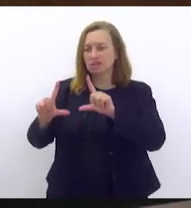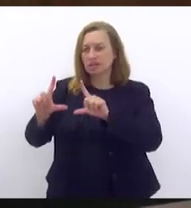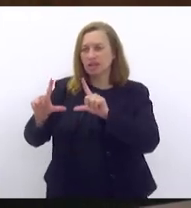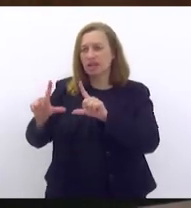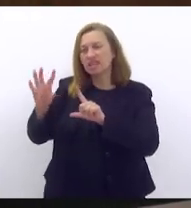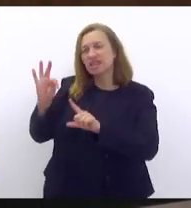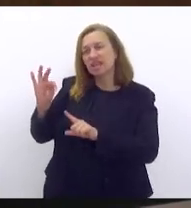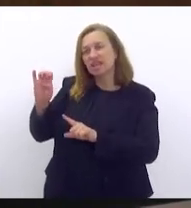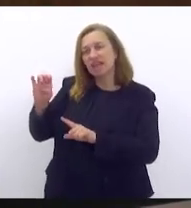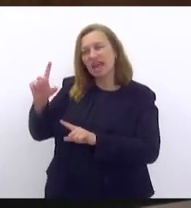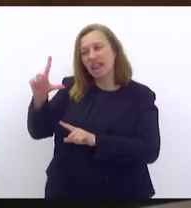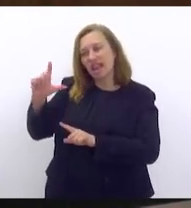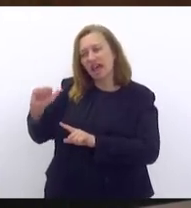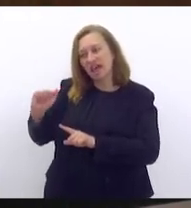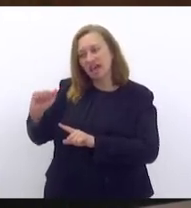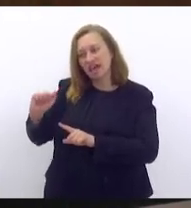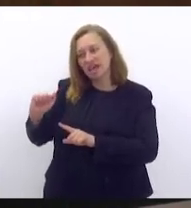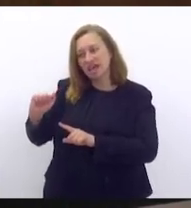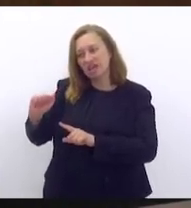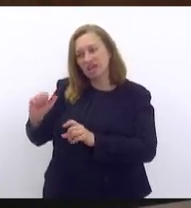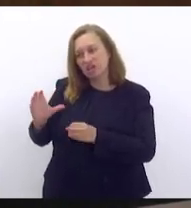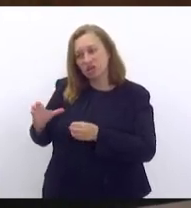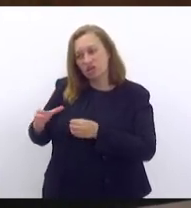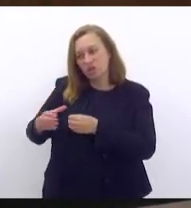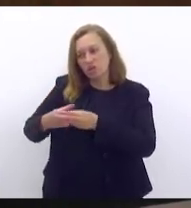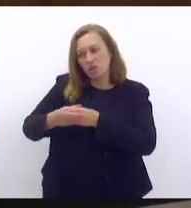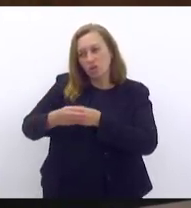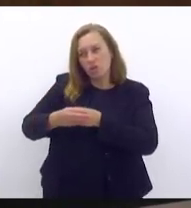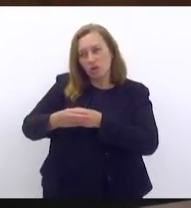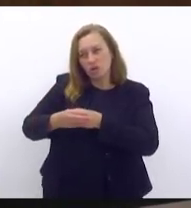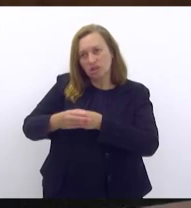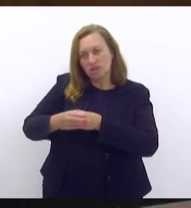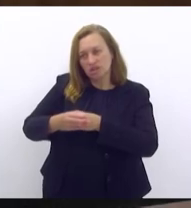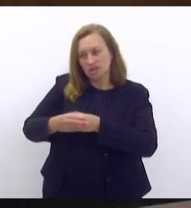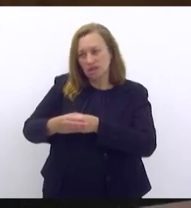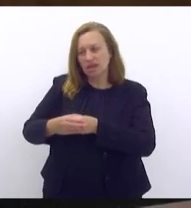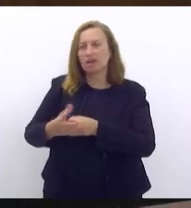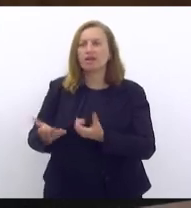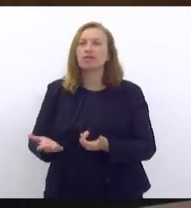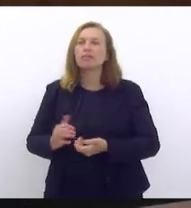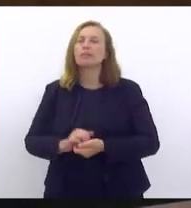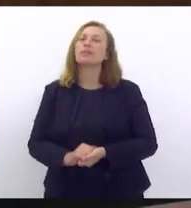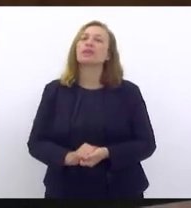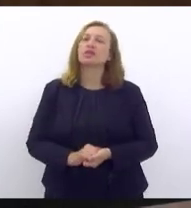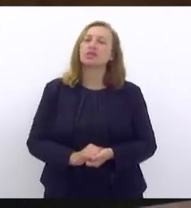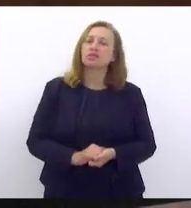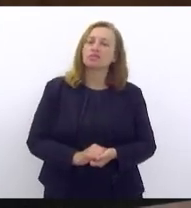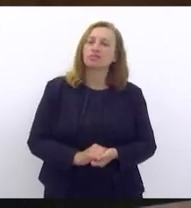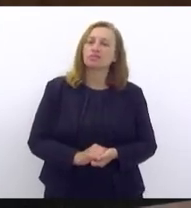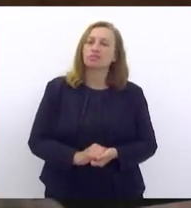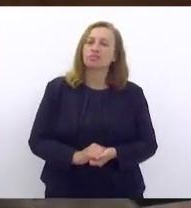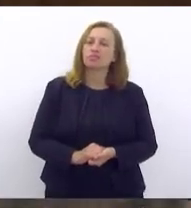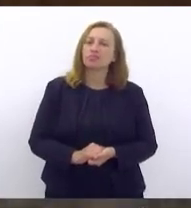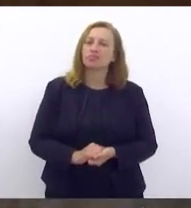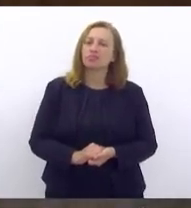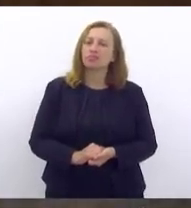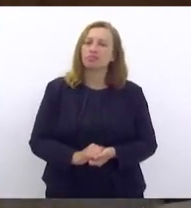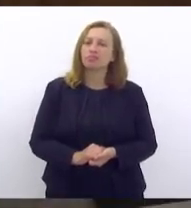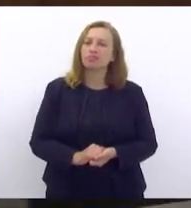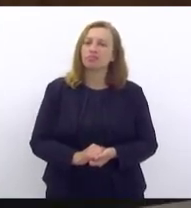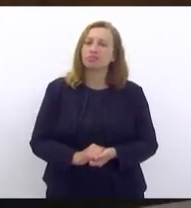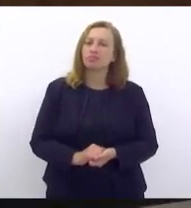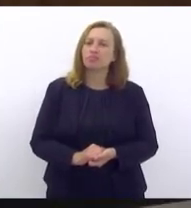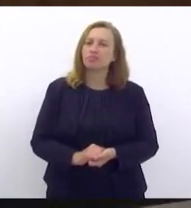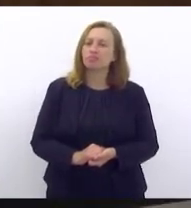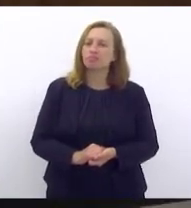mínimo de acordo com o número de salas à disposição do complexo exibidor para a